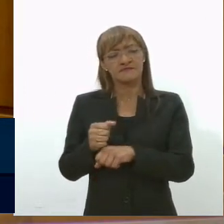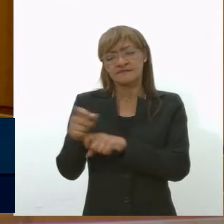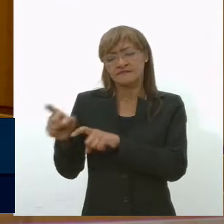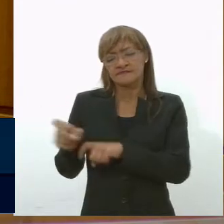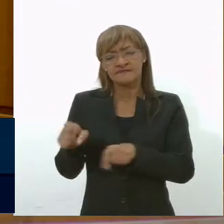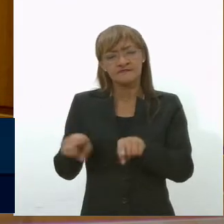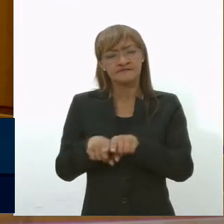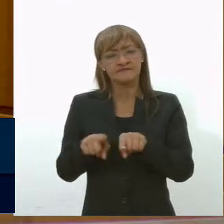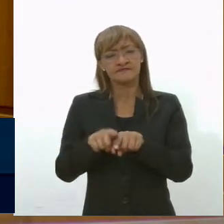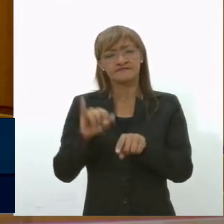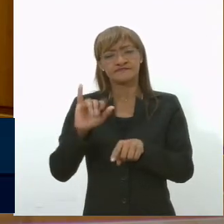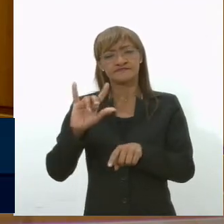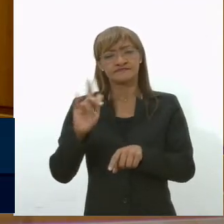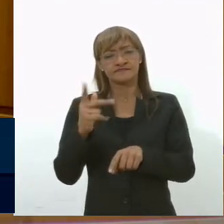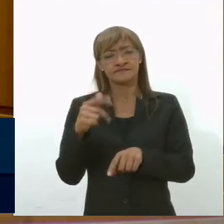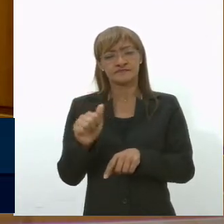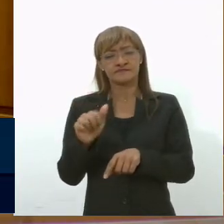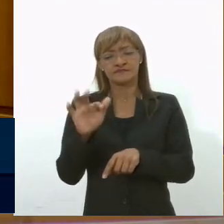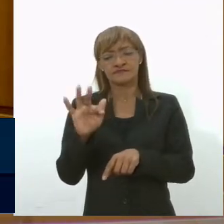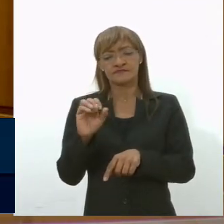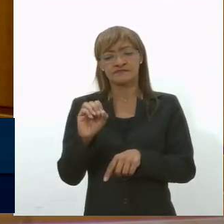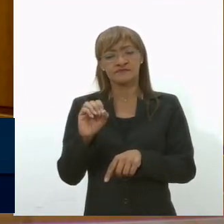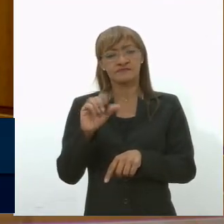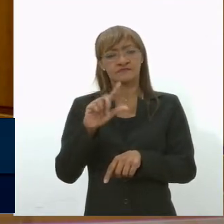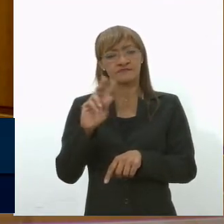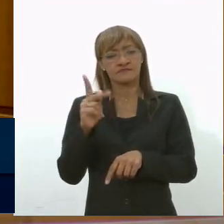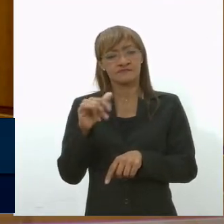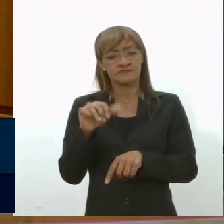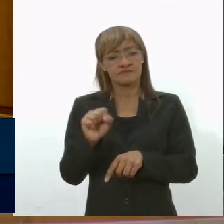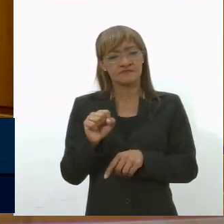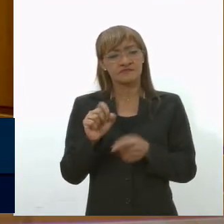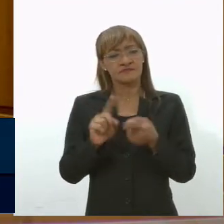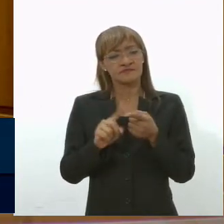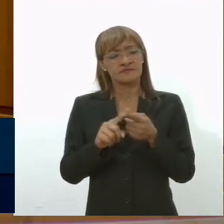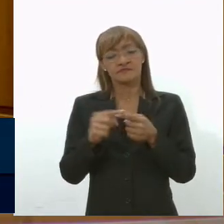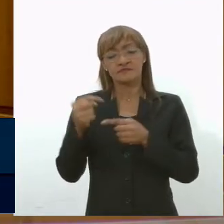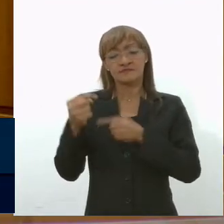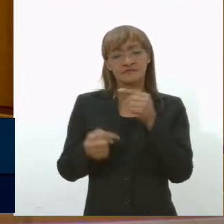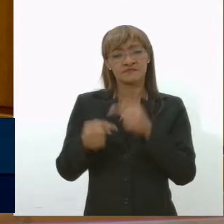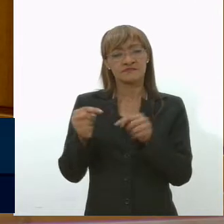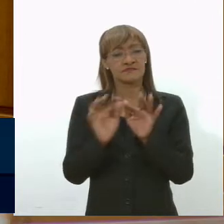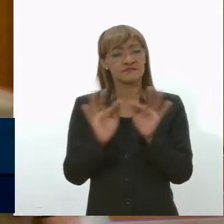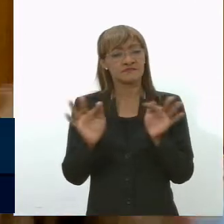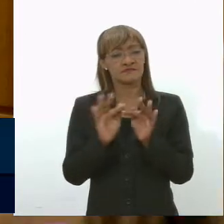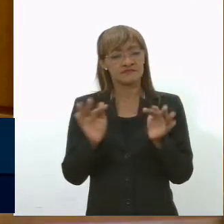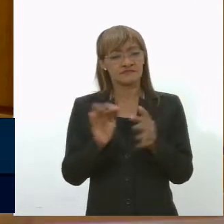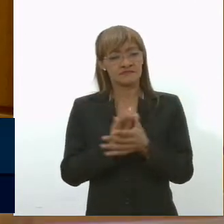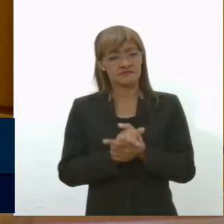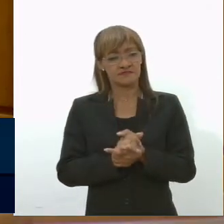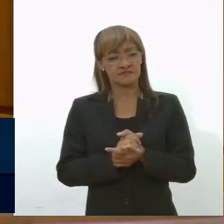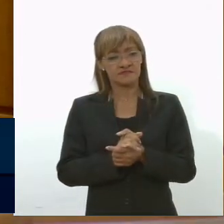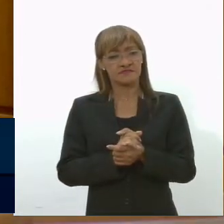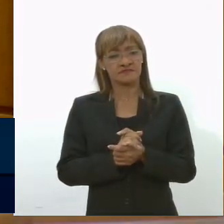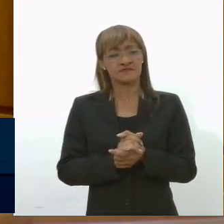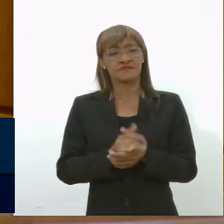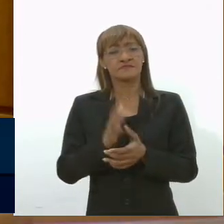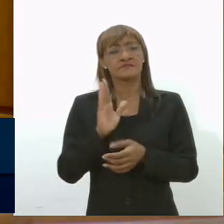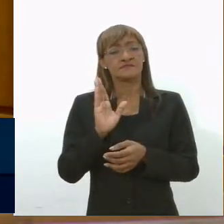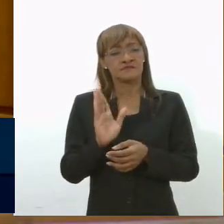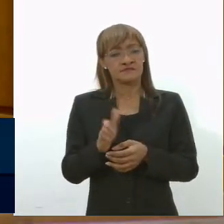Flores, mas basicamente dialogando com os pequenos produtores que têm reiteradamente levantado